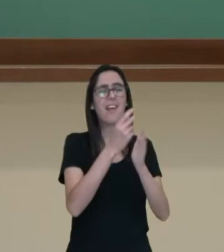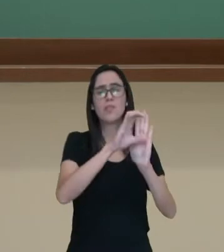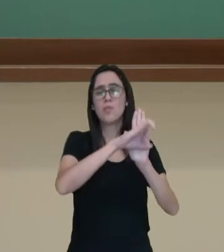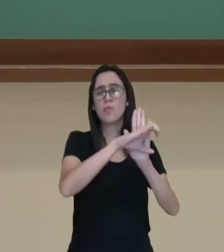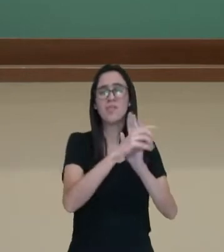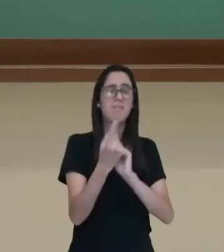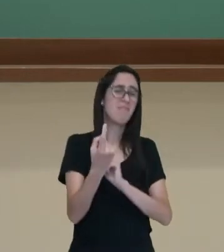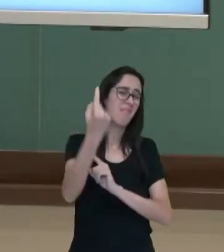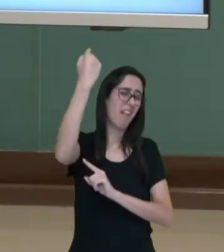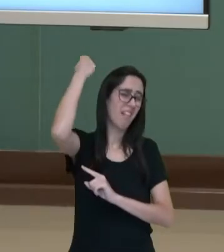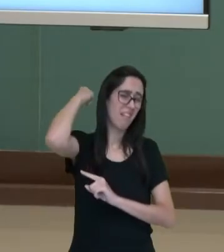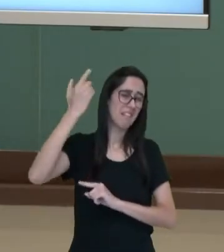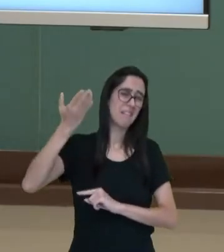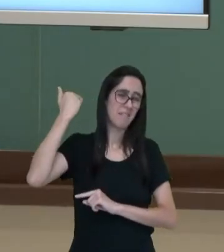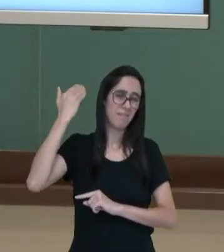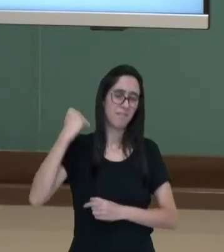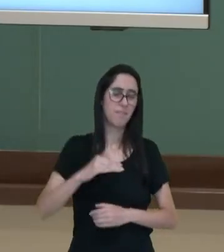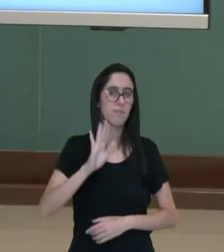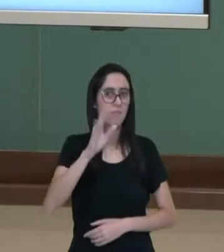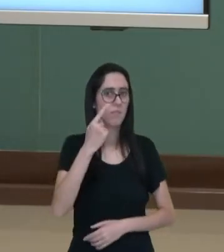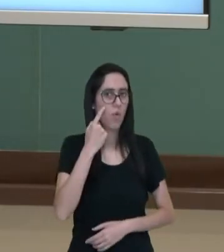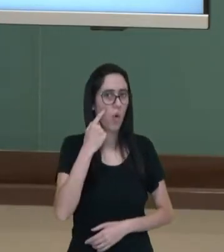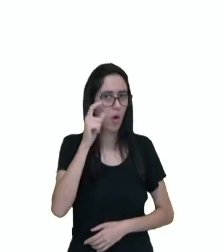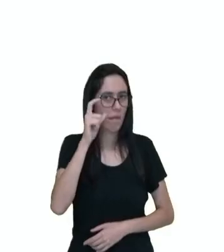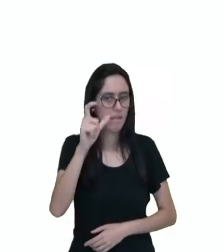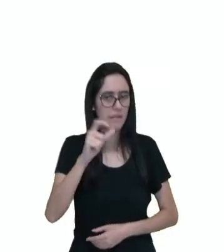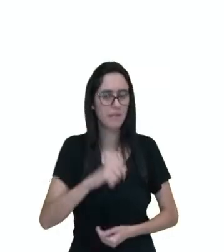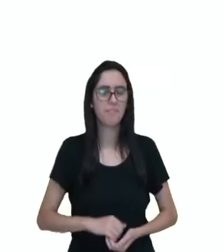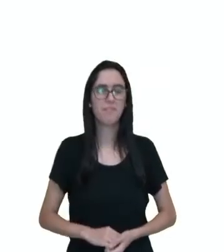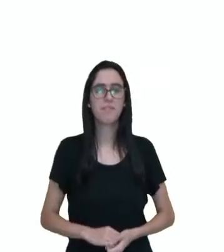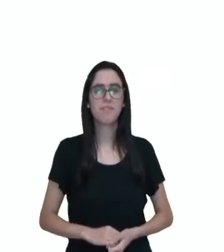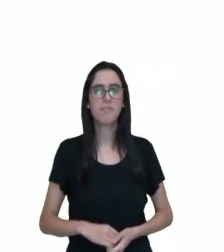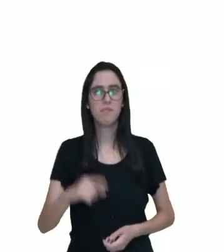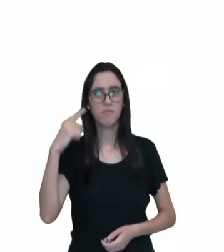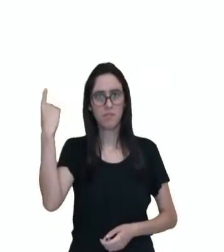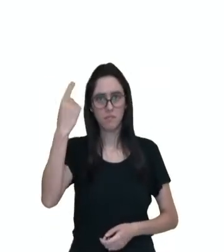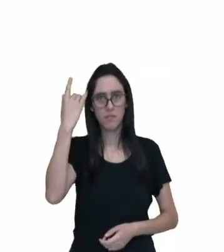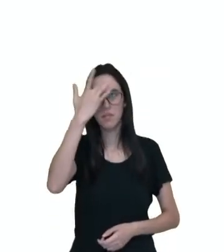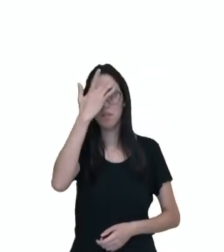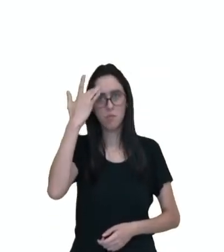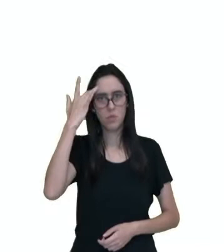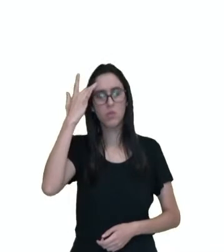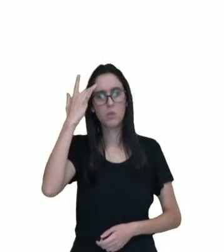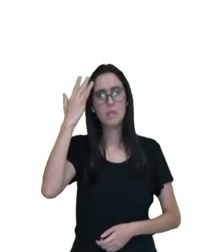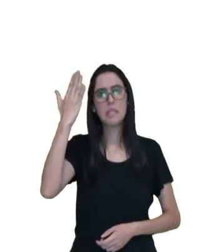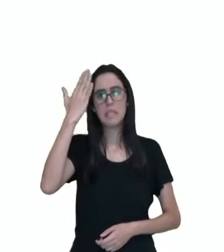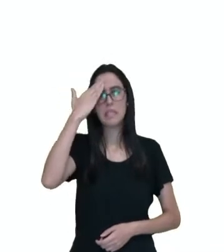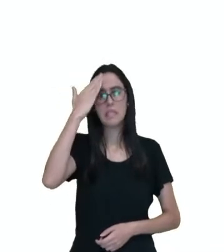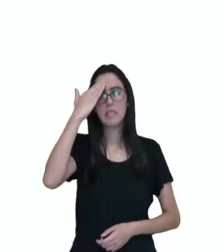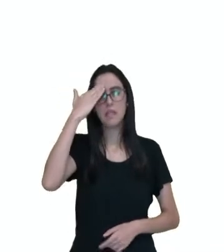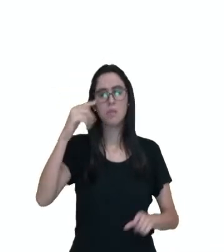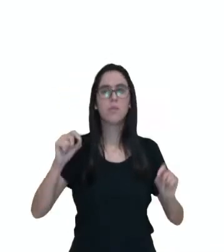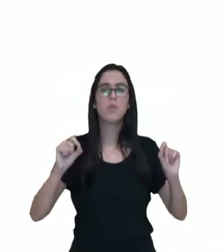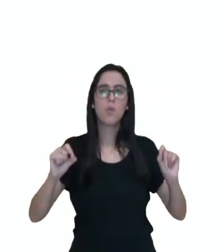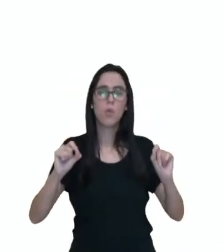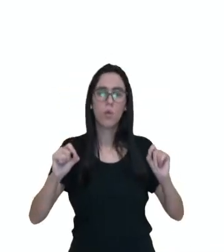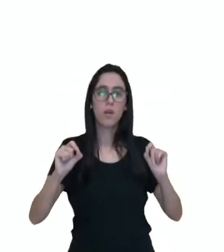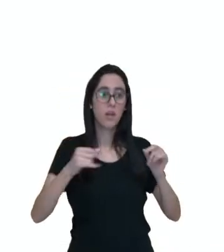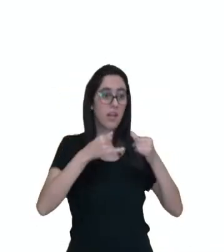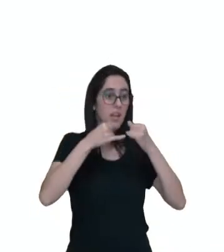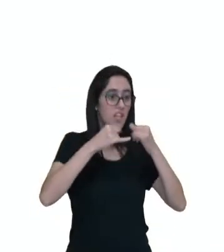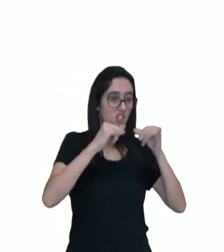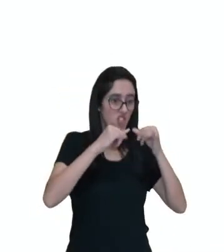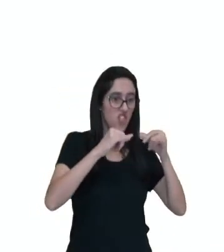calor. Pessoal, e olha que interessante. Os caras já sabiam que uma energia era capaz de se transformar em